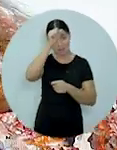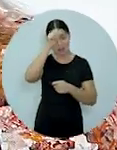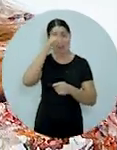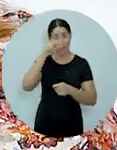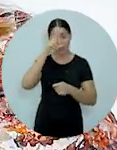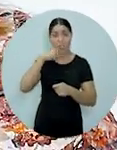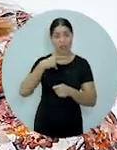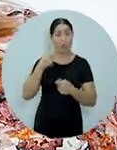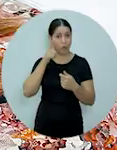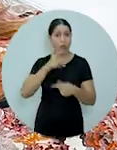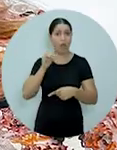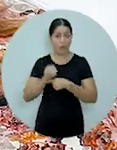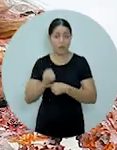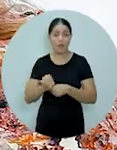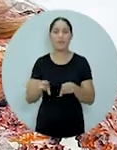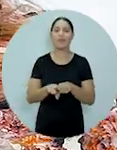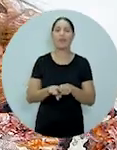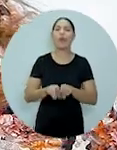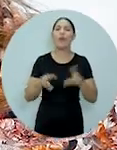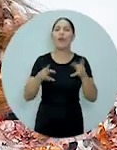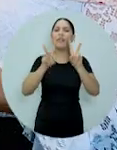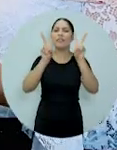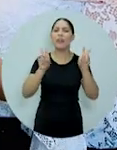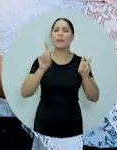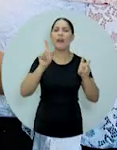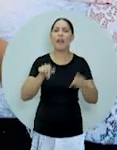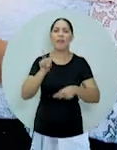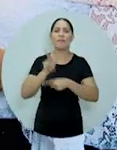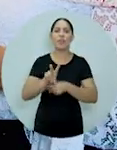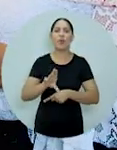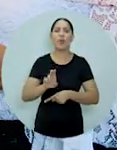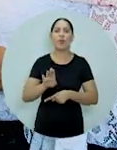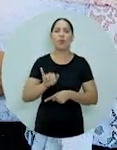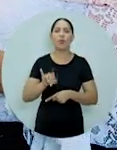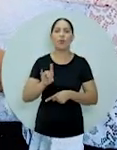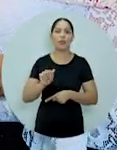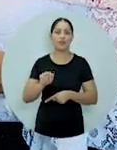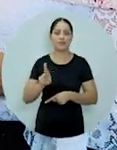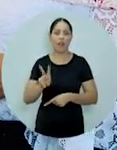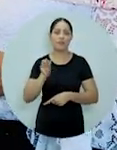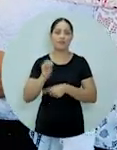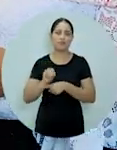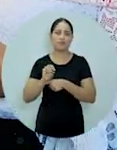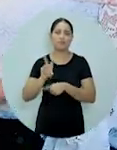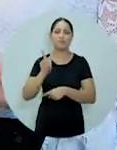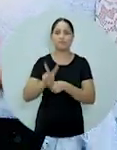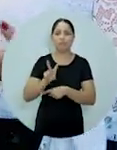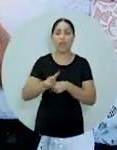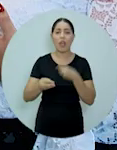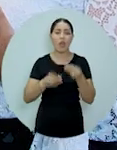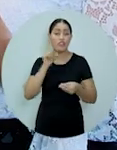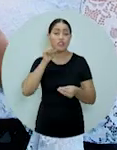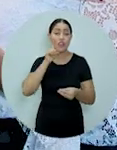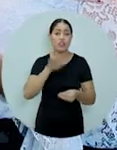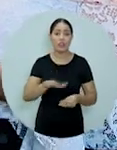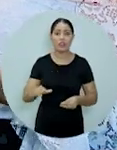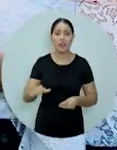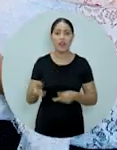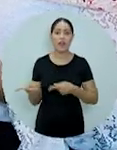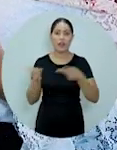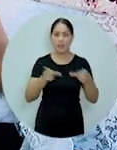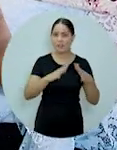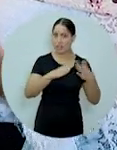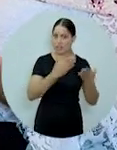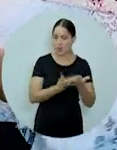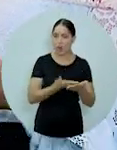fazer, também tem que aprender a cuidar. E quando a gente fala de cuidar, a gente está falando do dia a dia dessa criança, né? Desde levar para a escola,